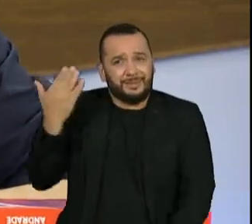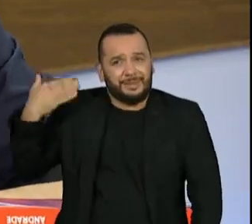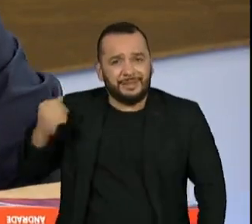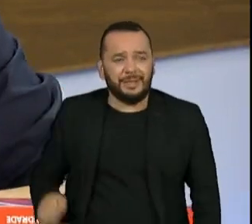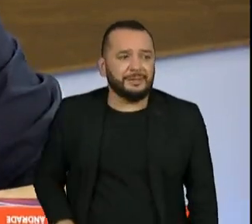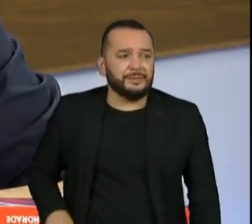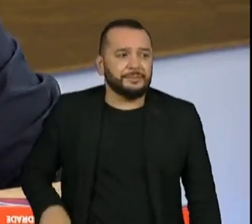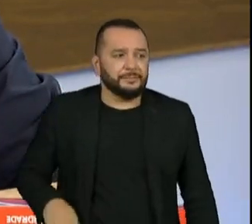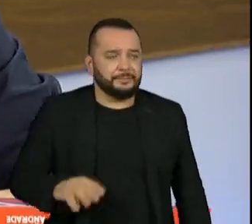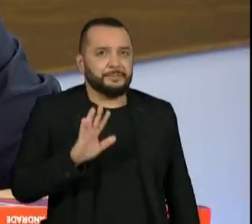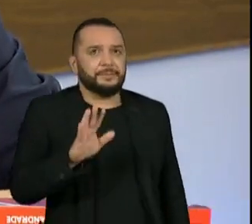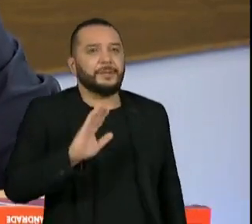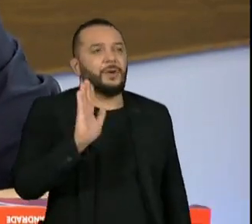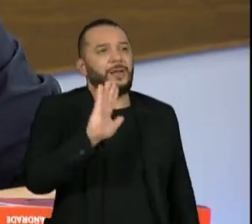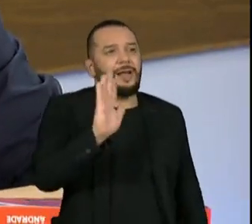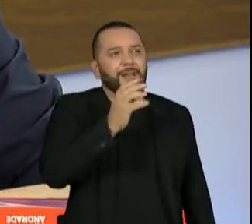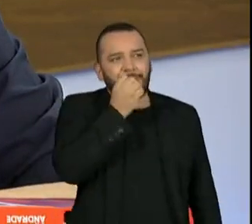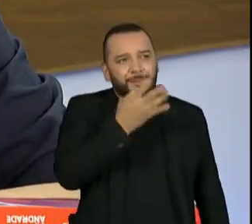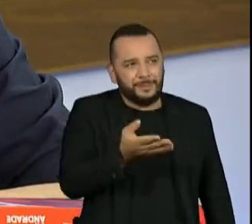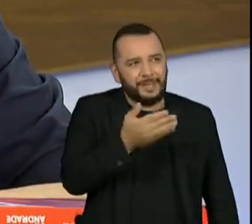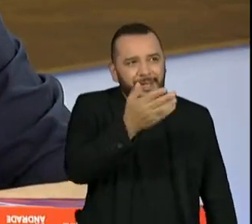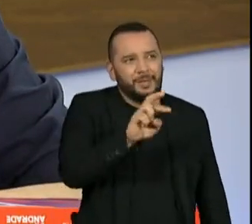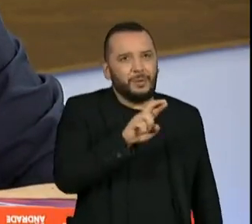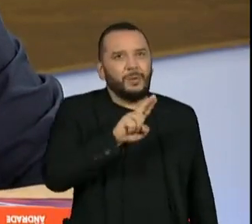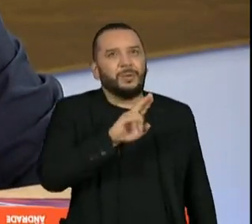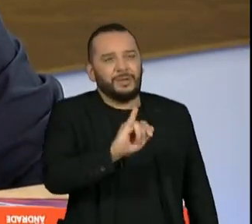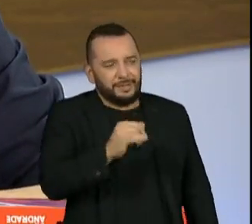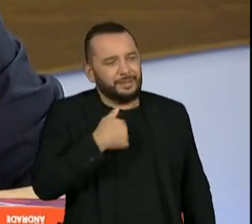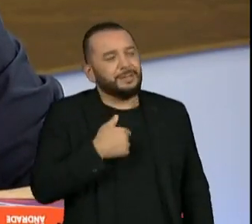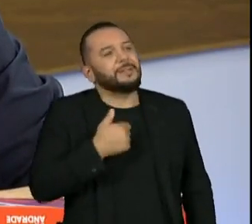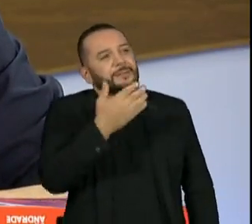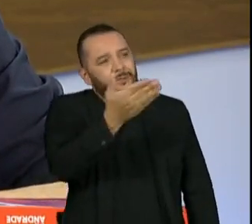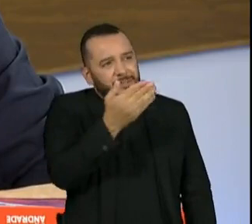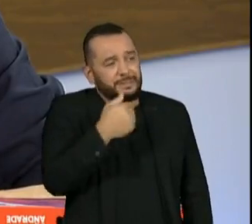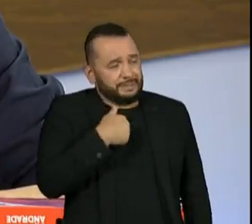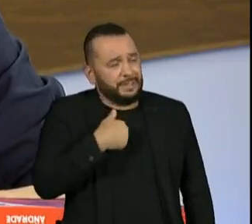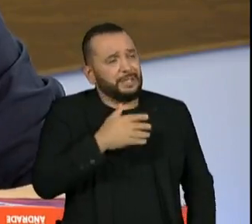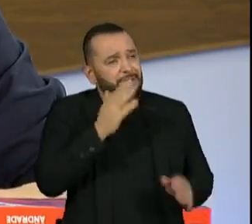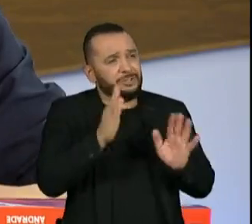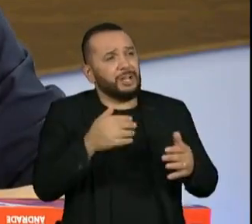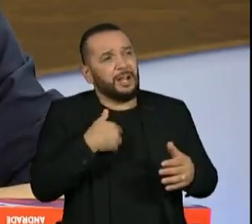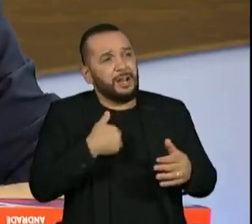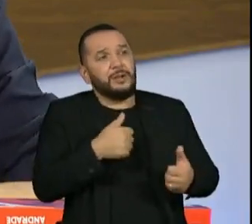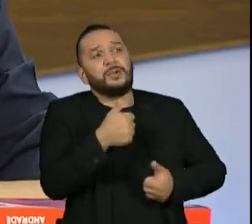Olá, Rui, tudo bom? Em primeiro lugar, saudações rubro-negras.